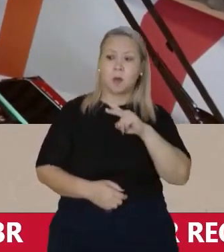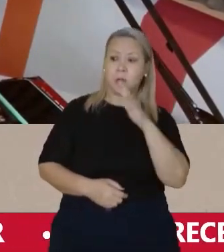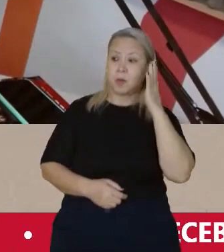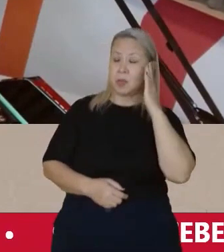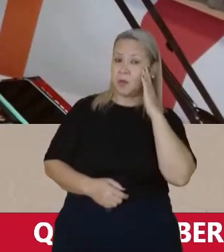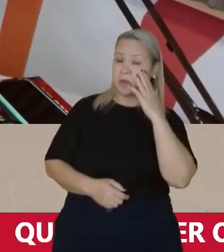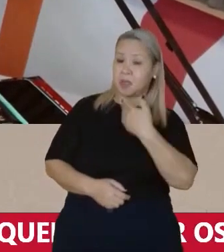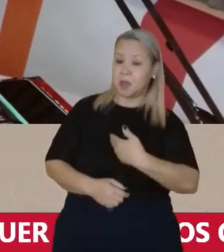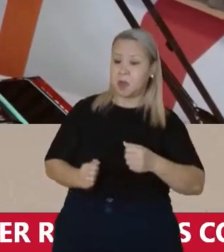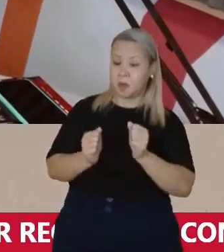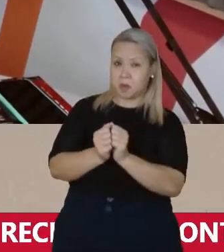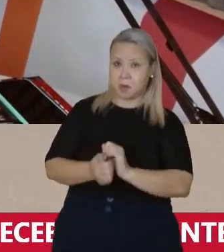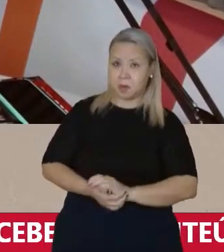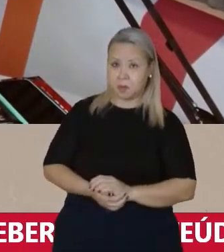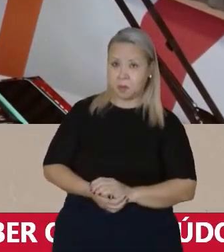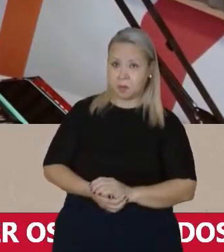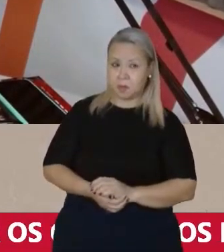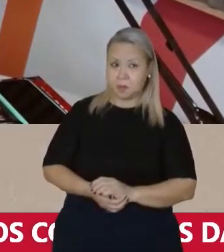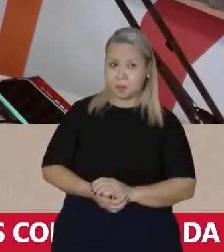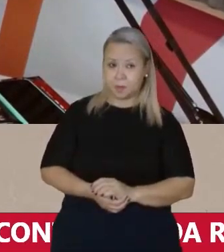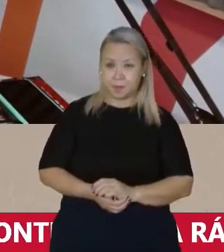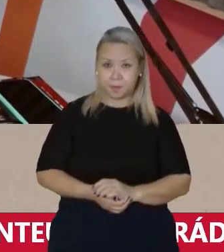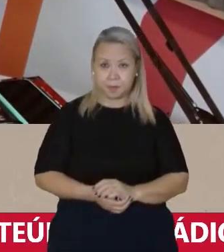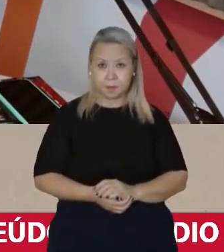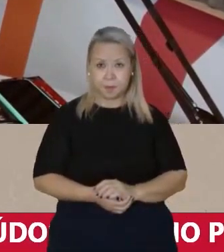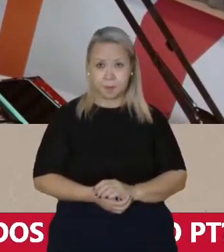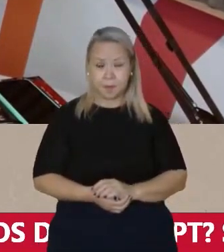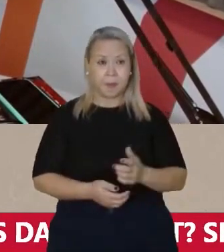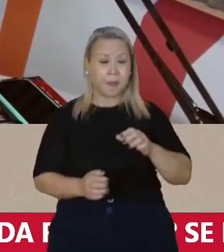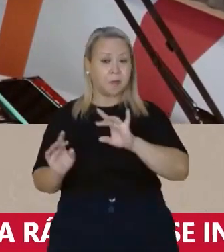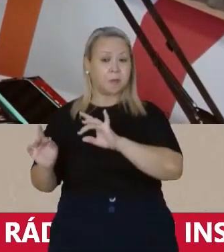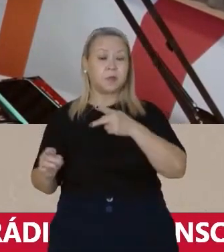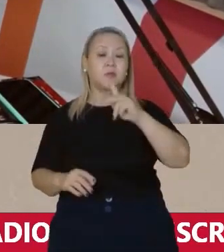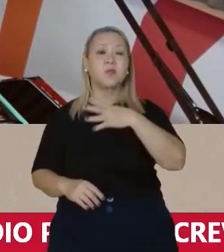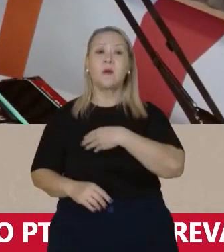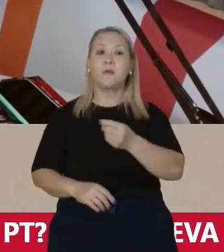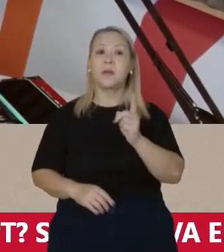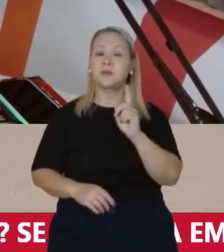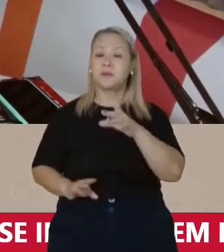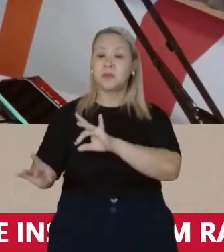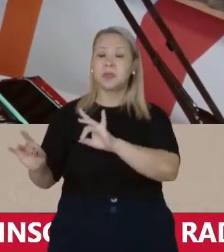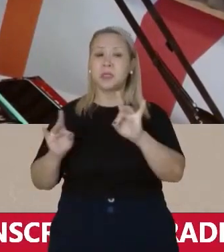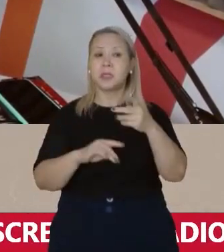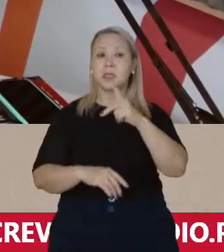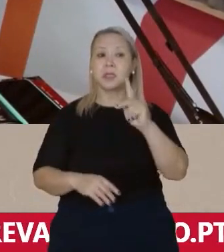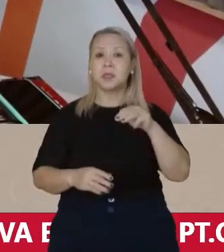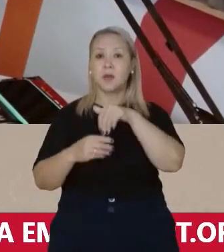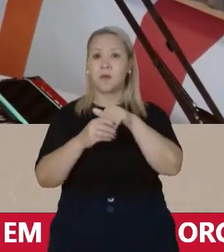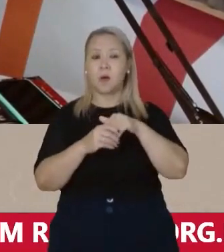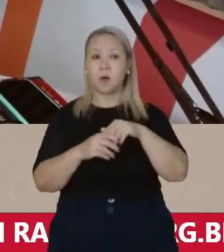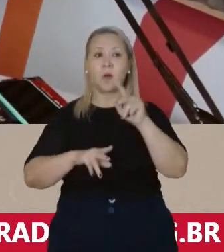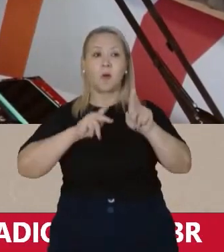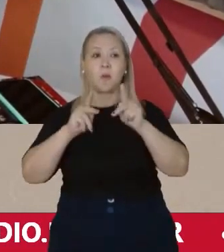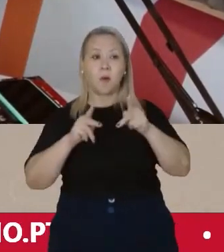com esse governo, que tua ovelha não está seguindo teu voto. Que o povo vota com